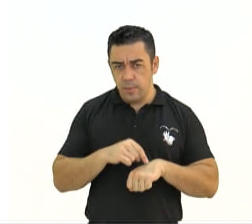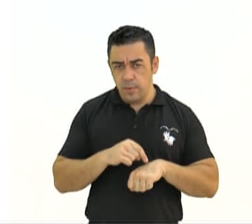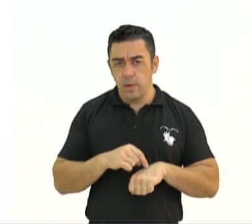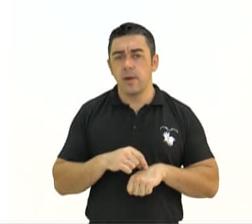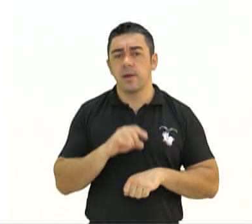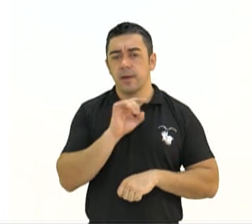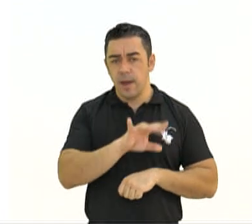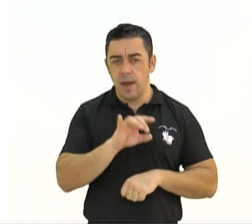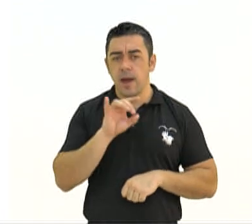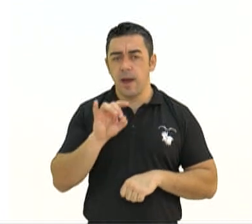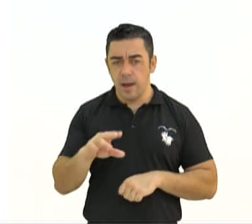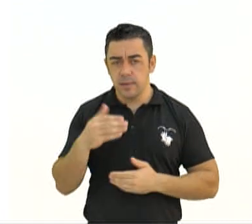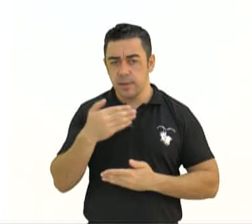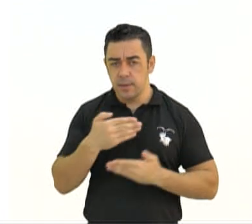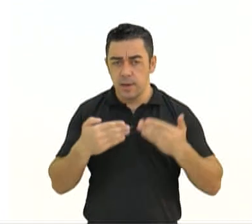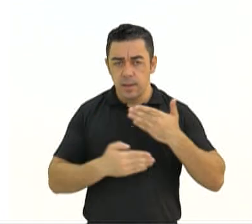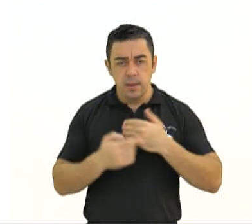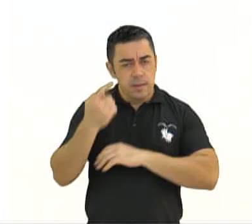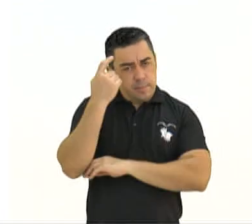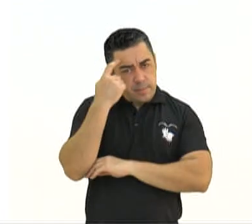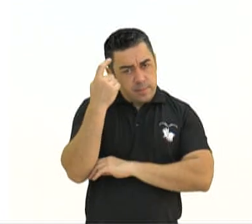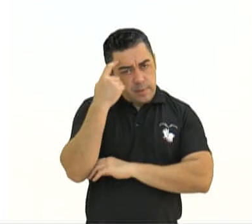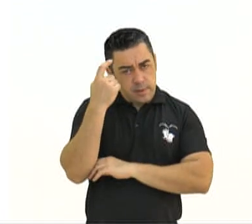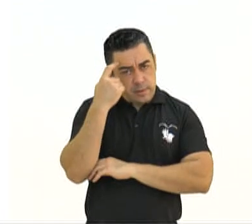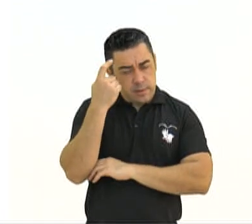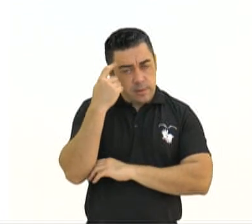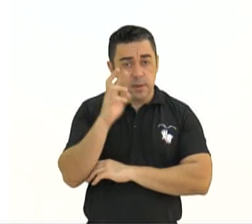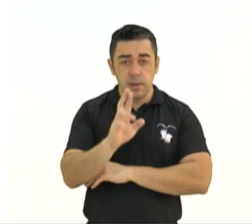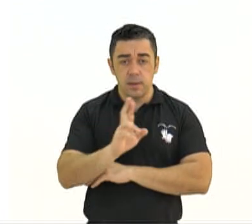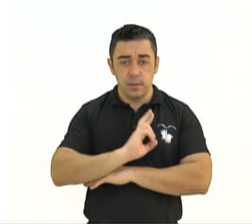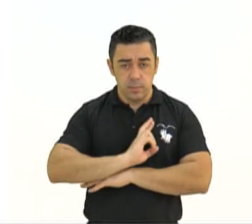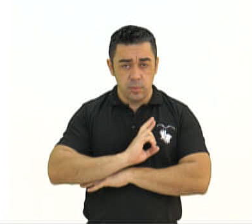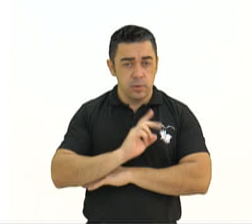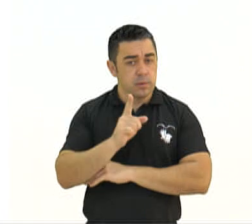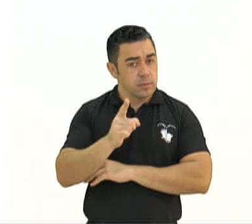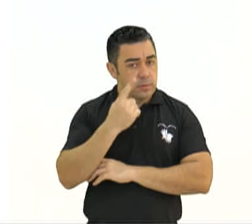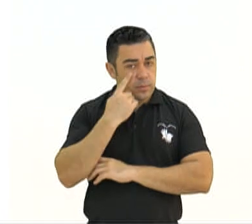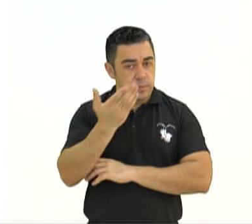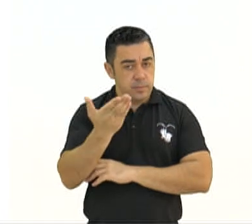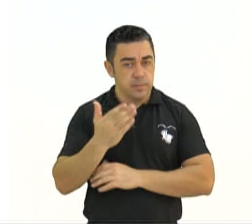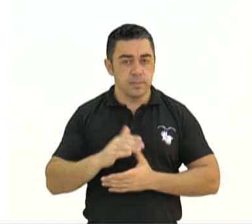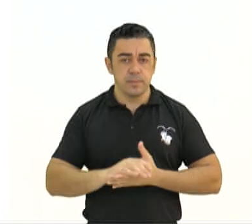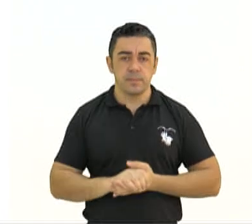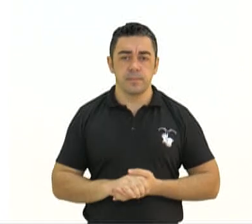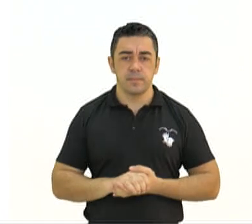slide para pensar na questão e responder. Já voltamos.